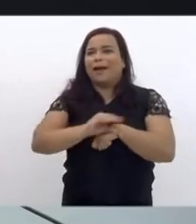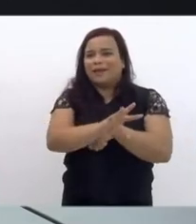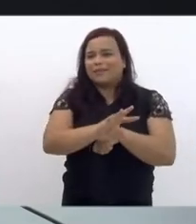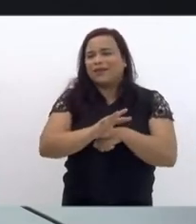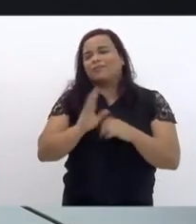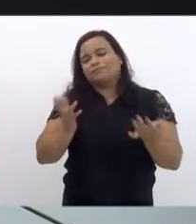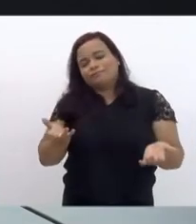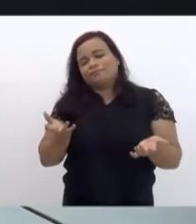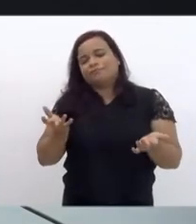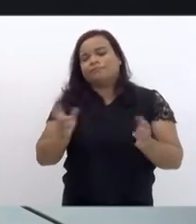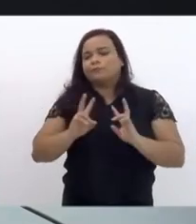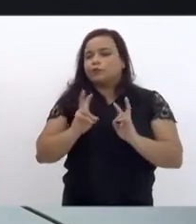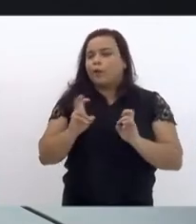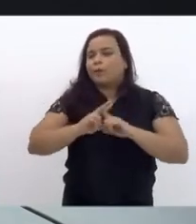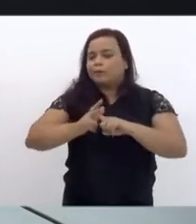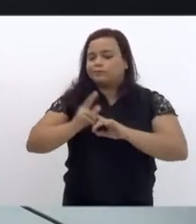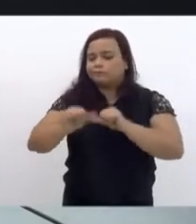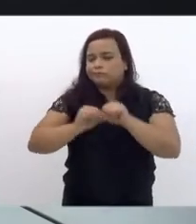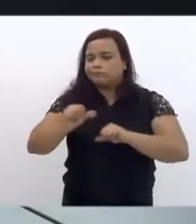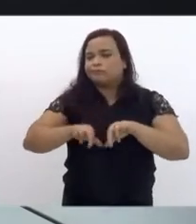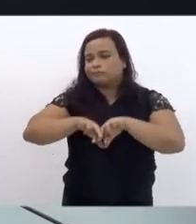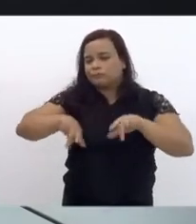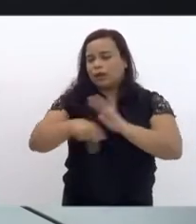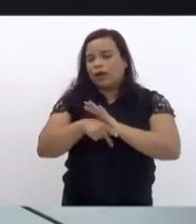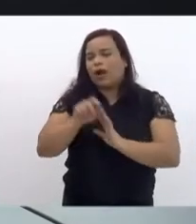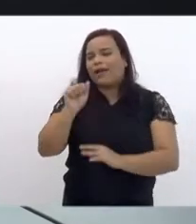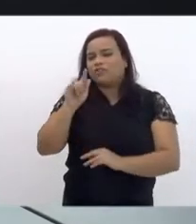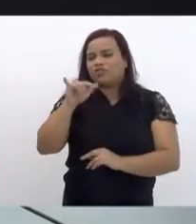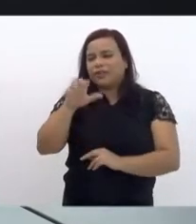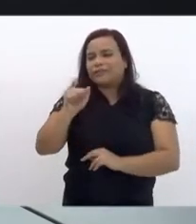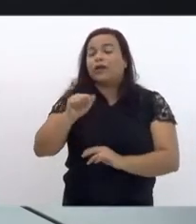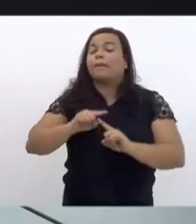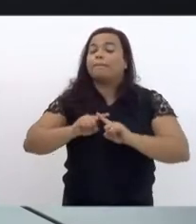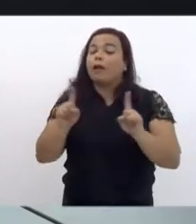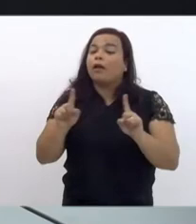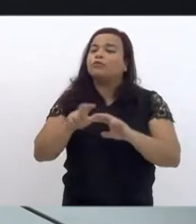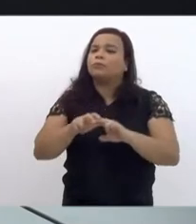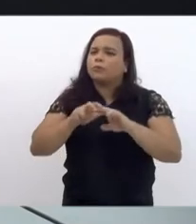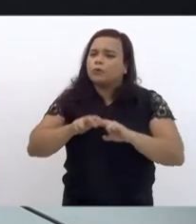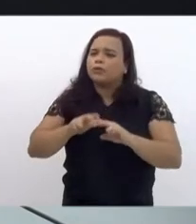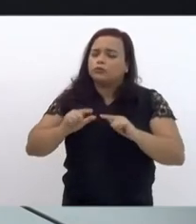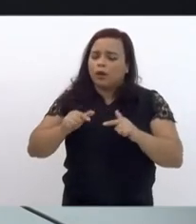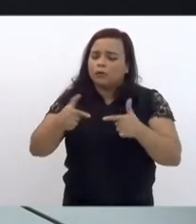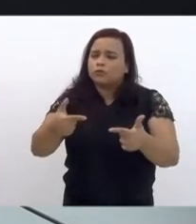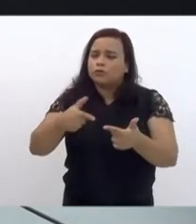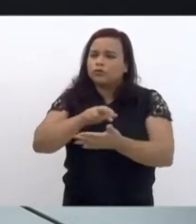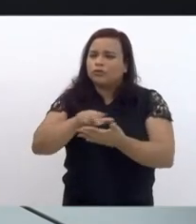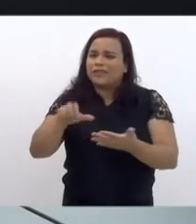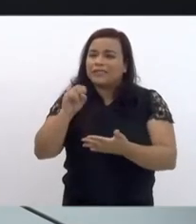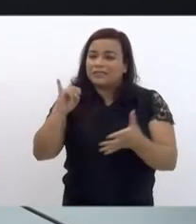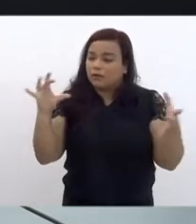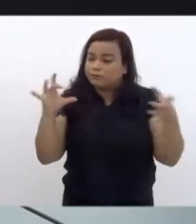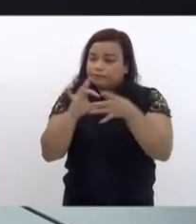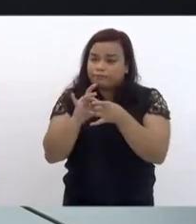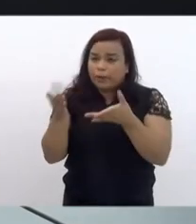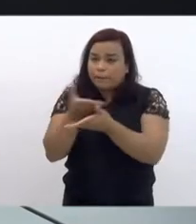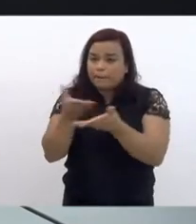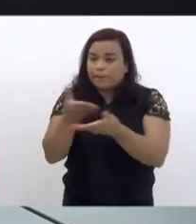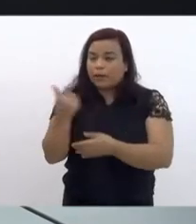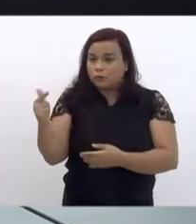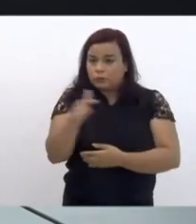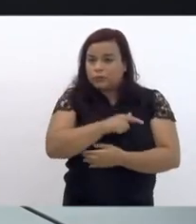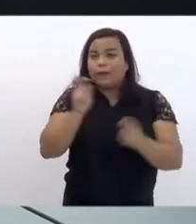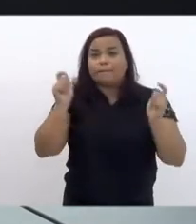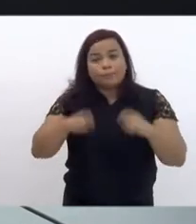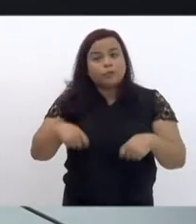tem que ir para a agência. Então, por isso só, que essas ações não forem conjuntas, a